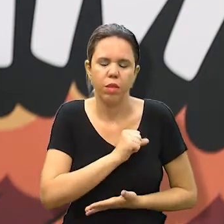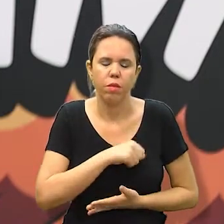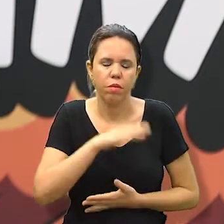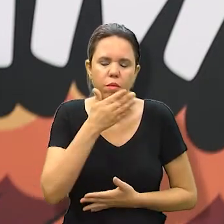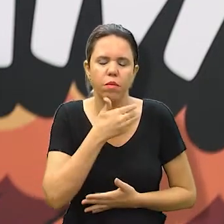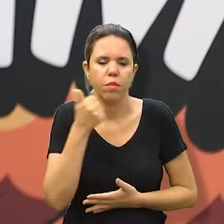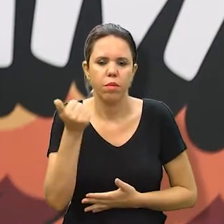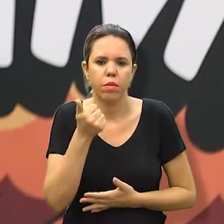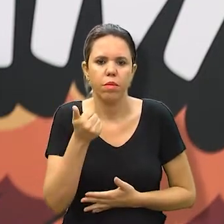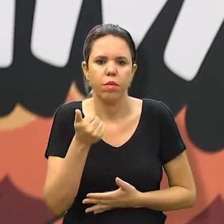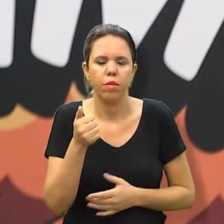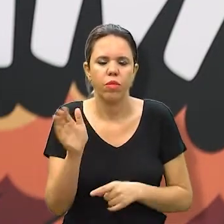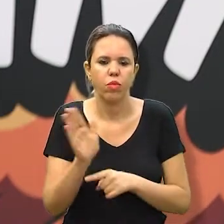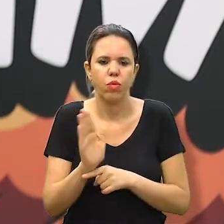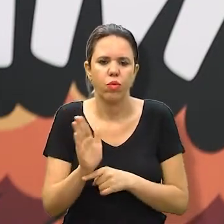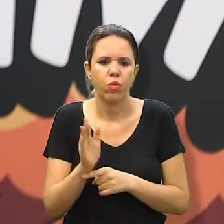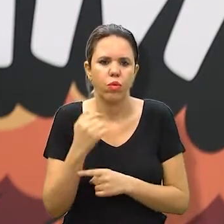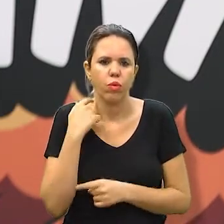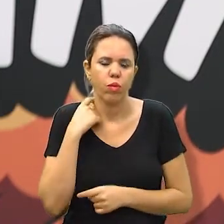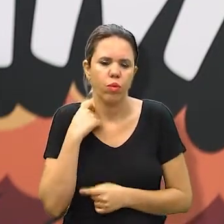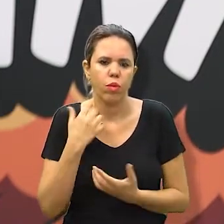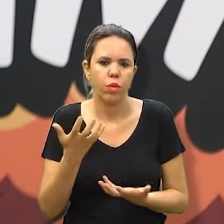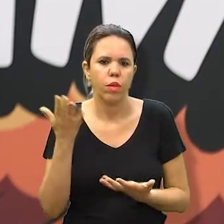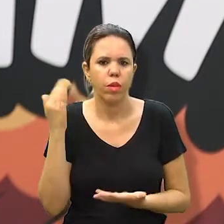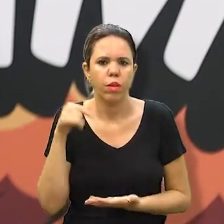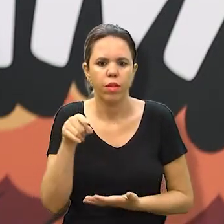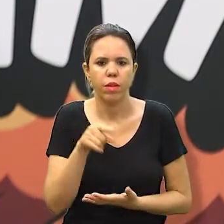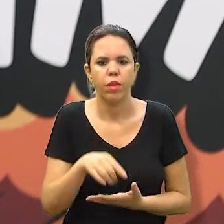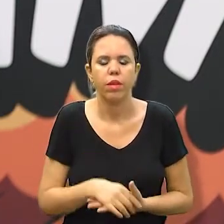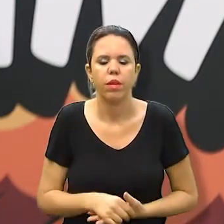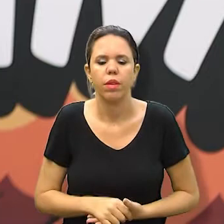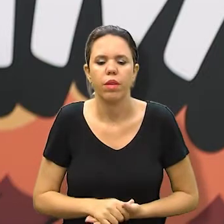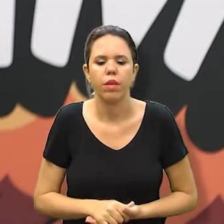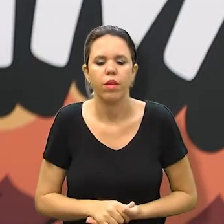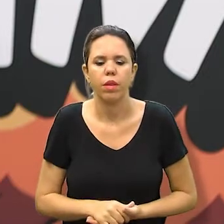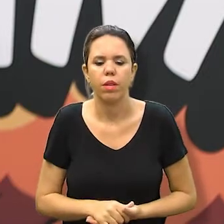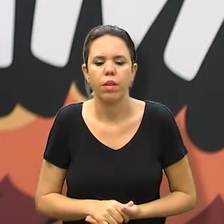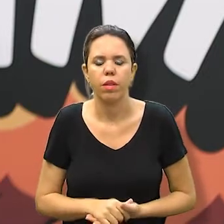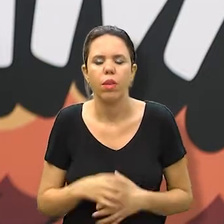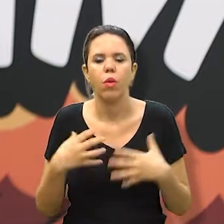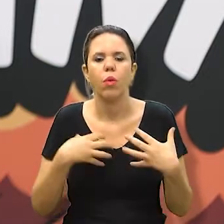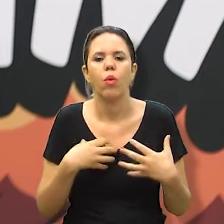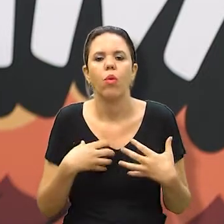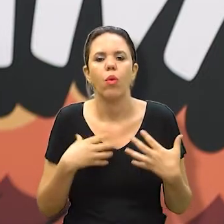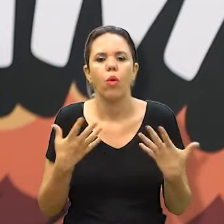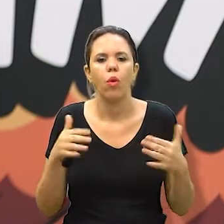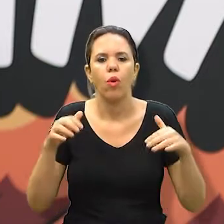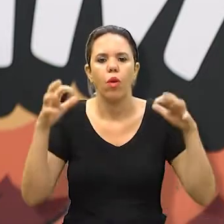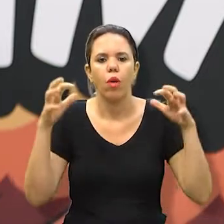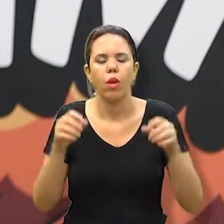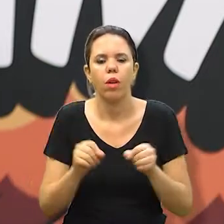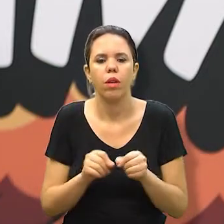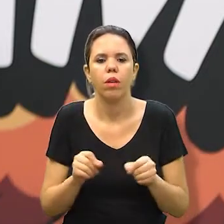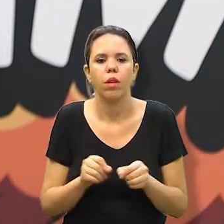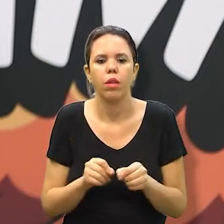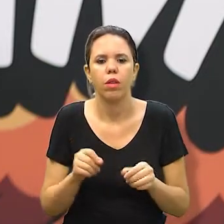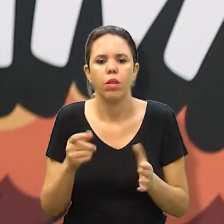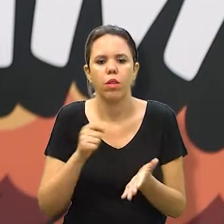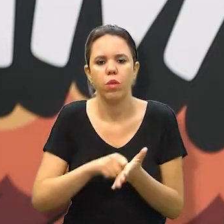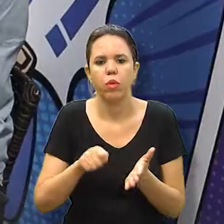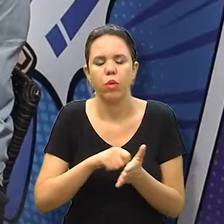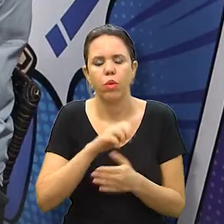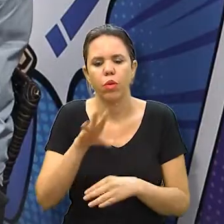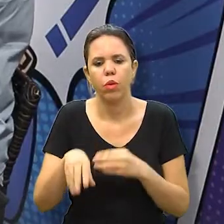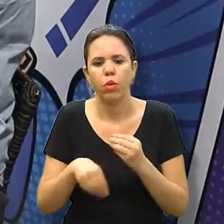gênero preferido de filme. E eu quero saber de você, qual é o estilo de terror que vocês colocaram no